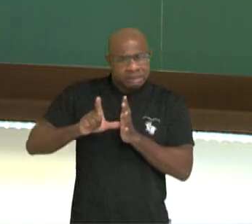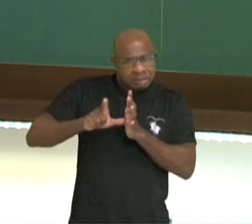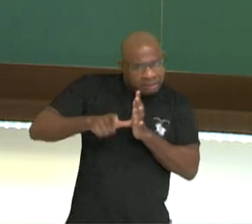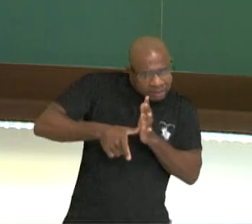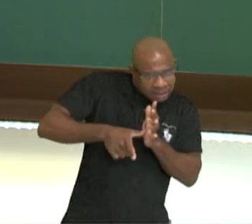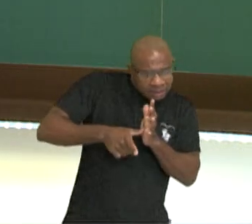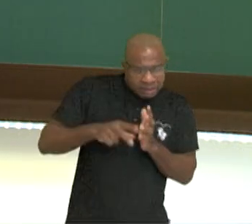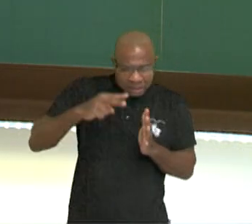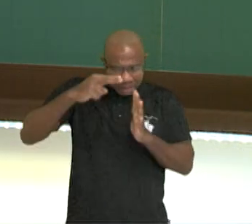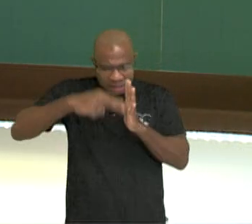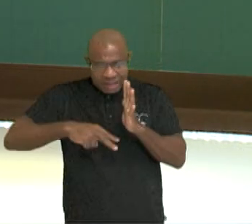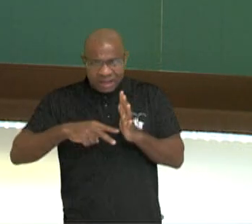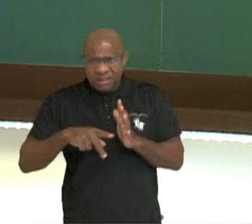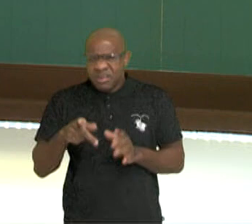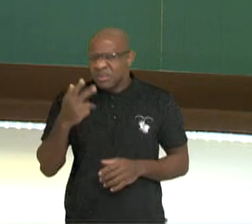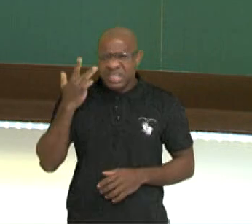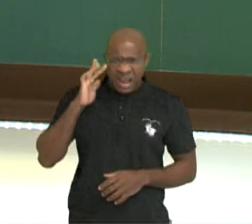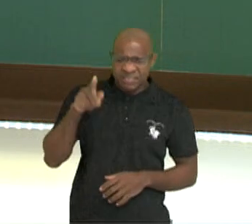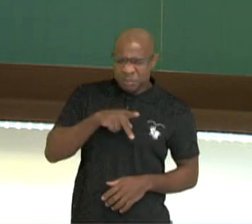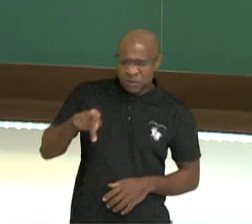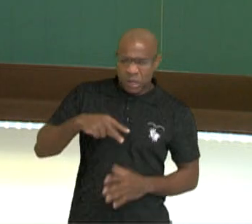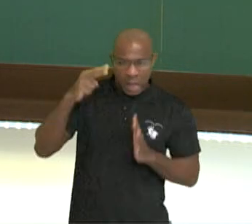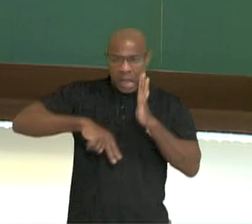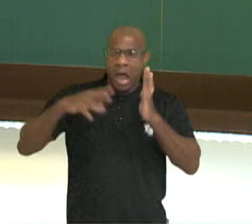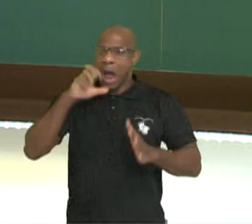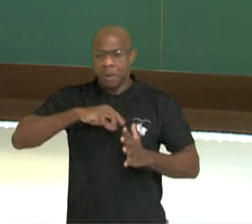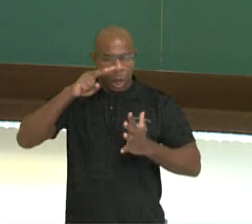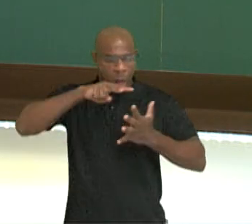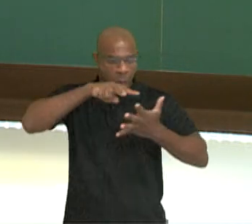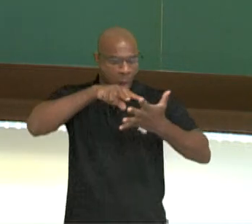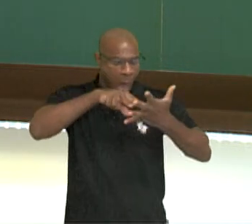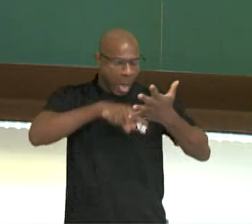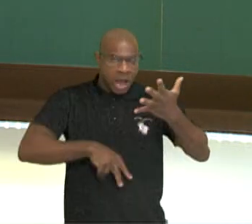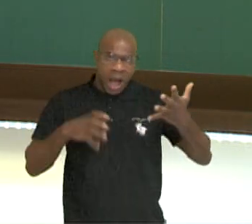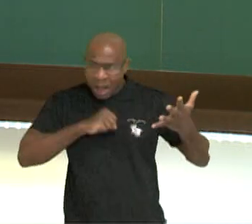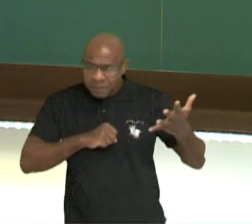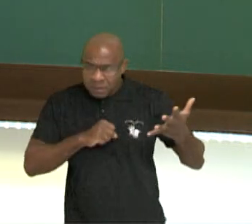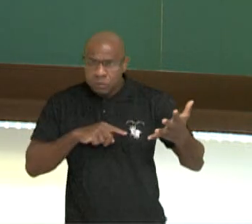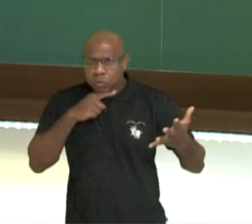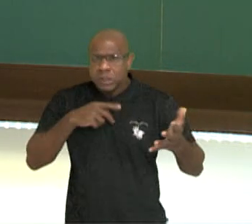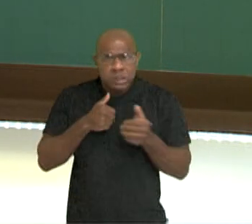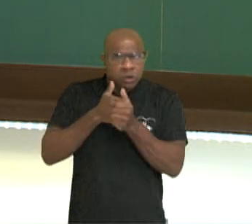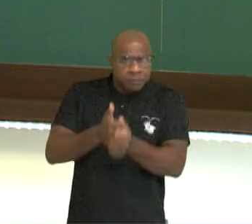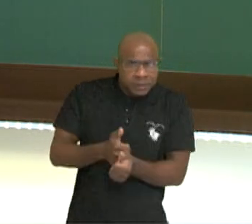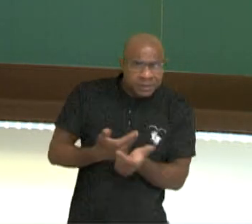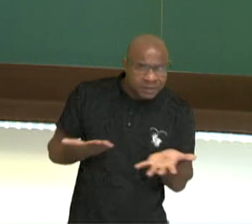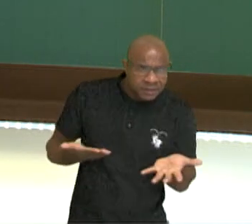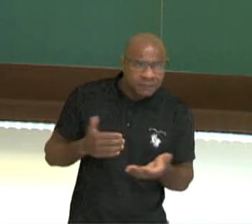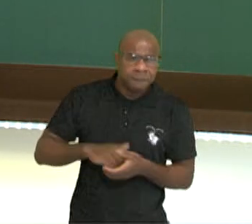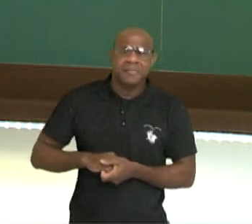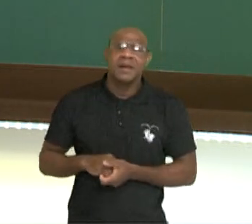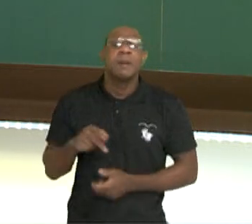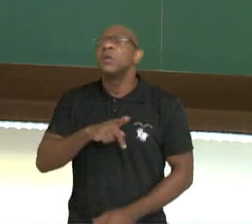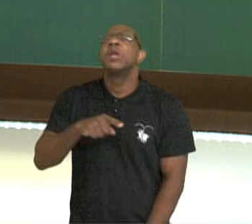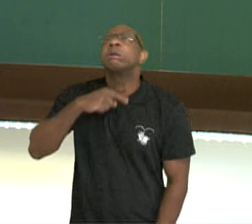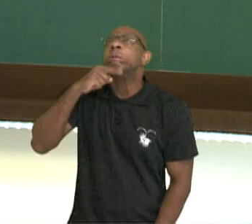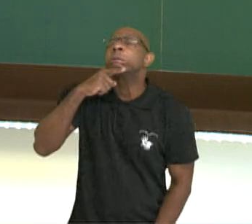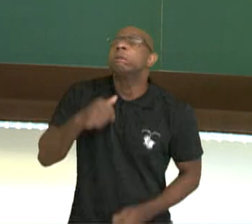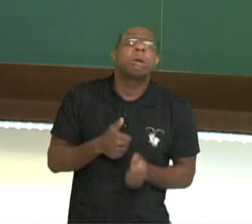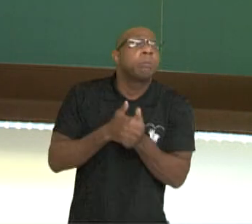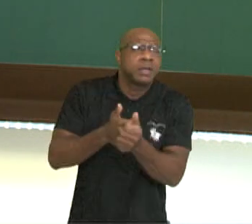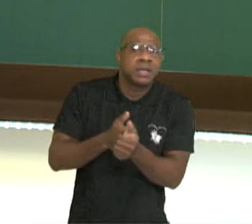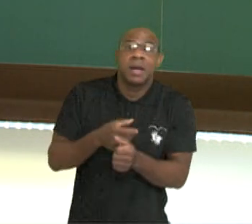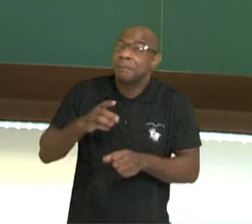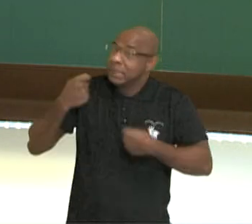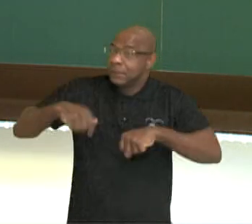Você achou que a professora Gláucia leu, né? Você não conseguiu acompanhar? Então, professora, não consegui acompanhar. É só